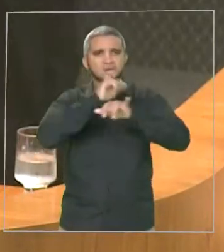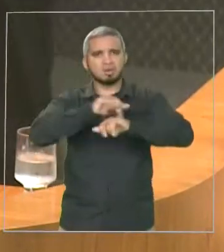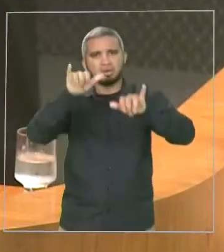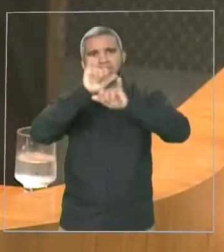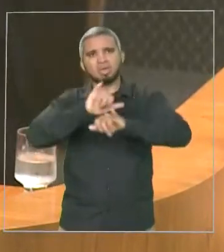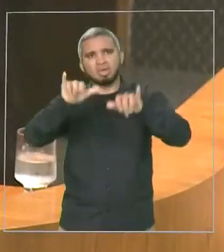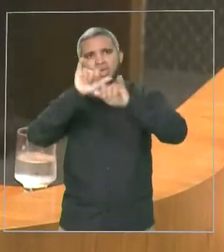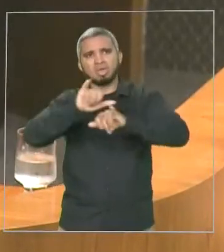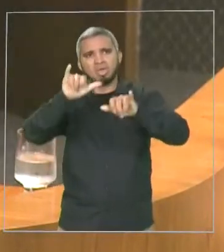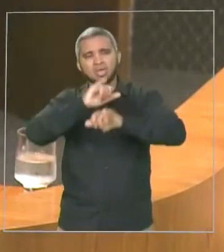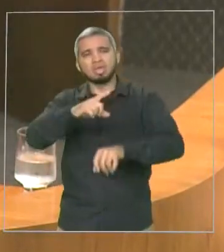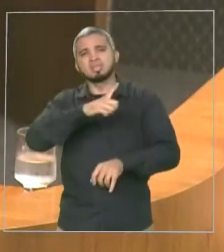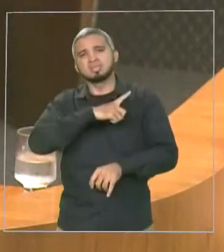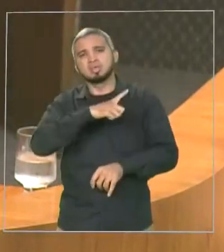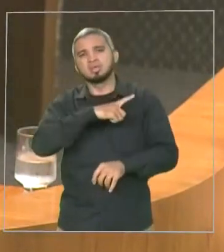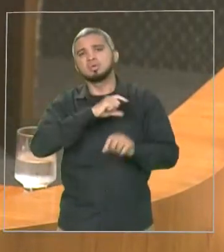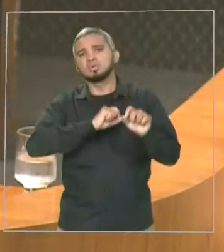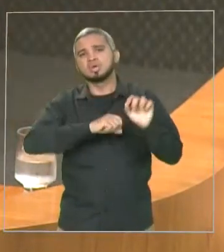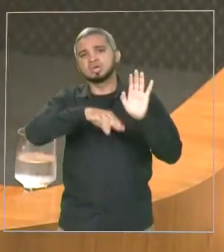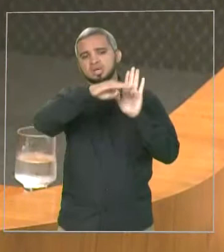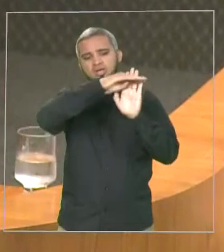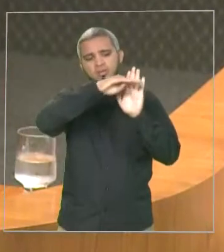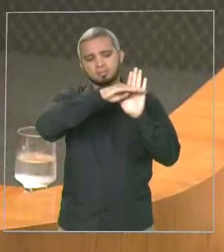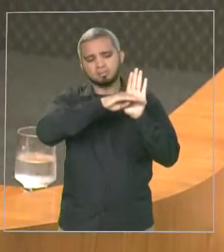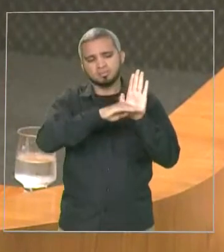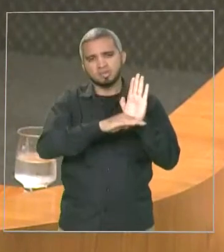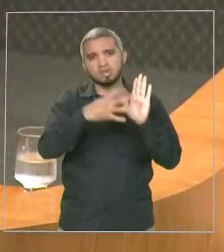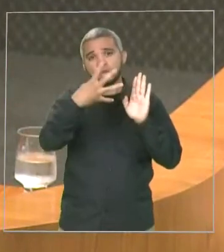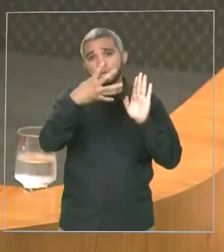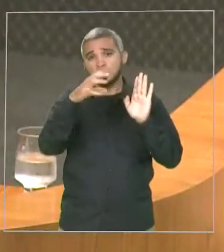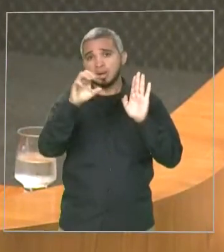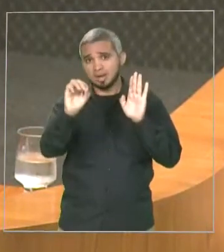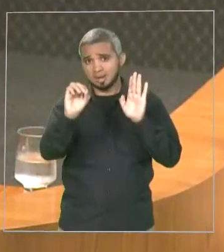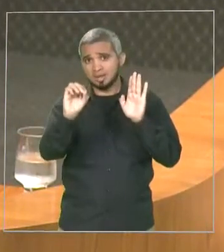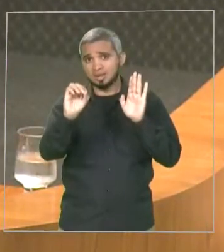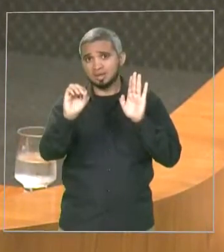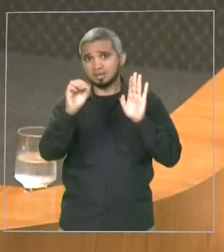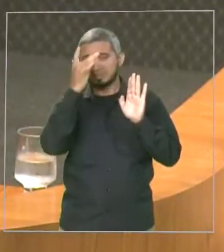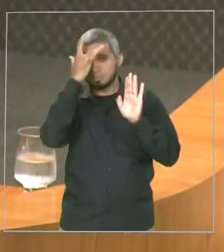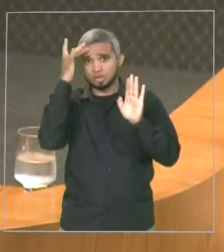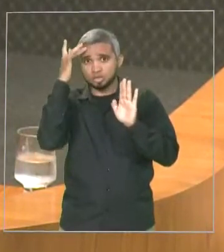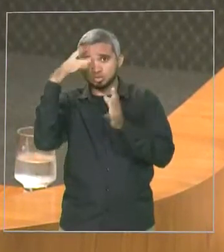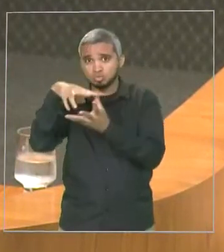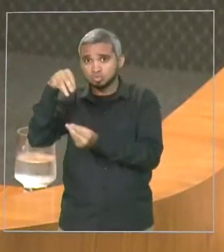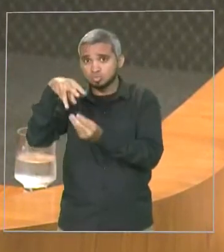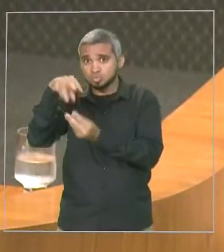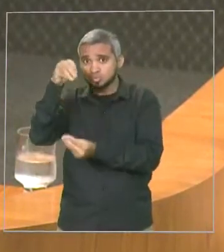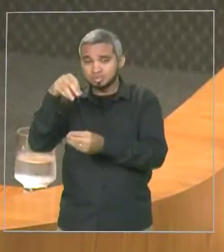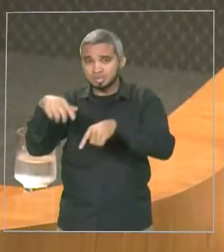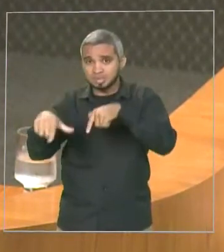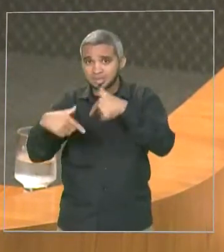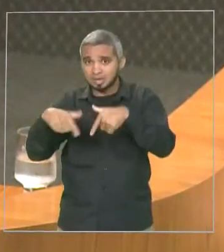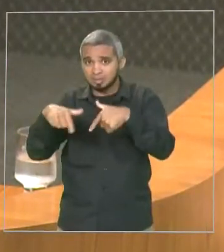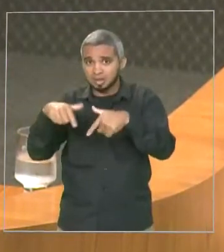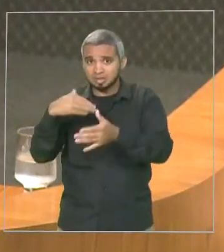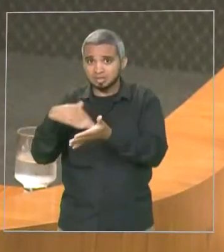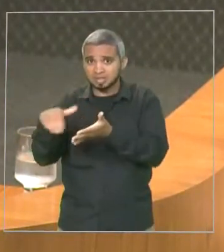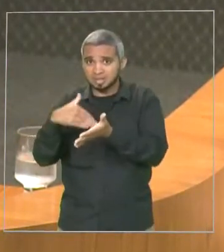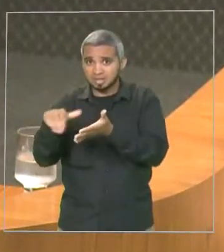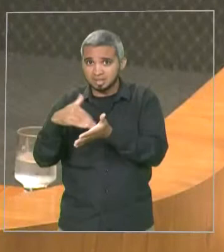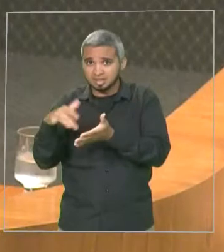dos 40 supostos fantasmas que trabalham na Secretaria. O governo